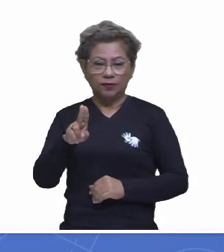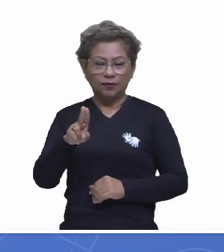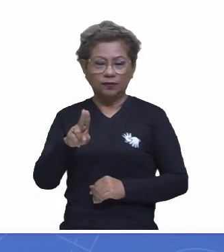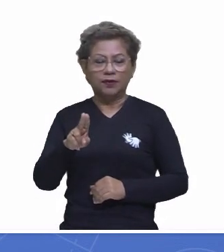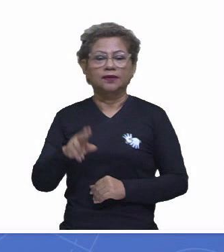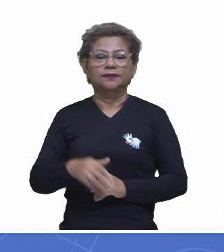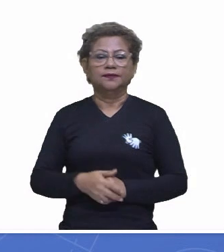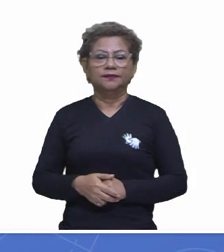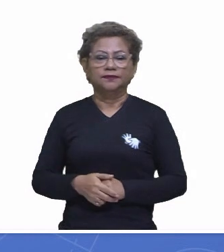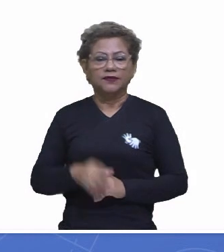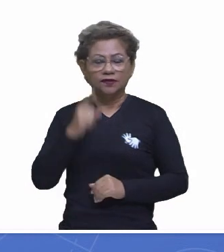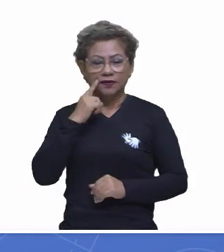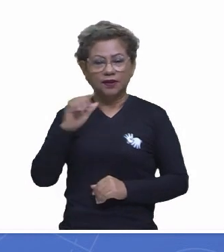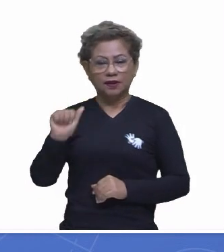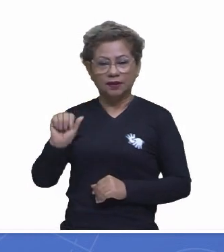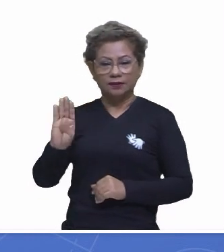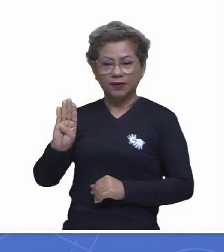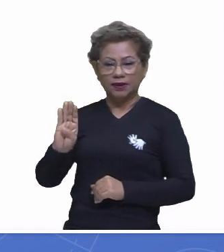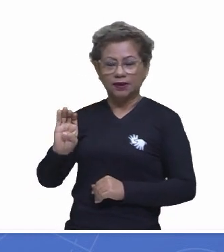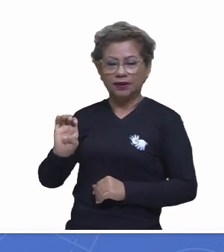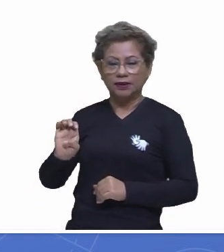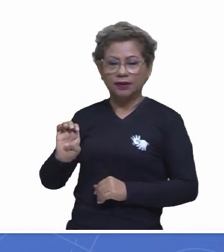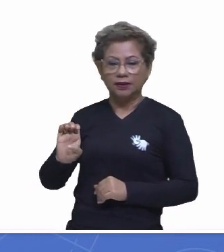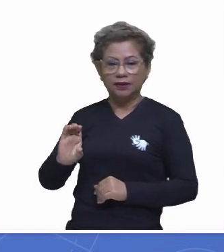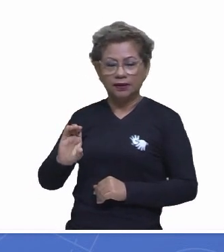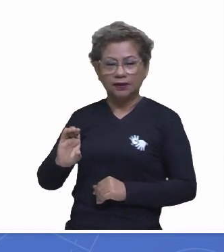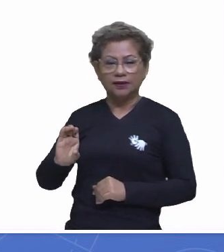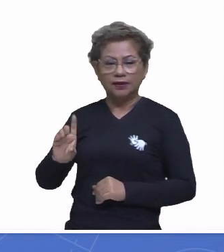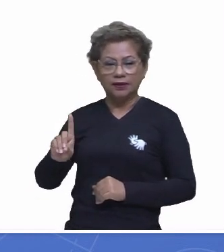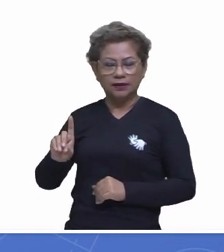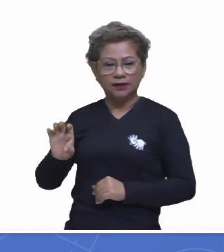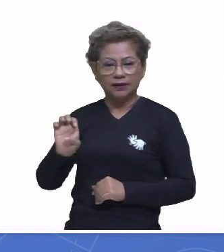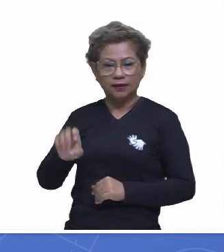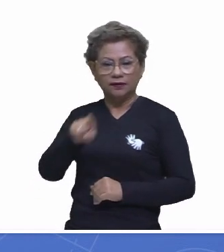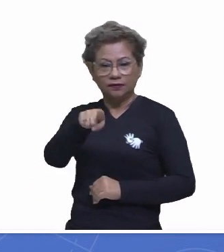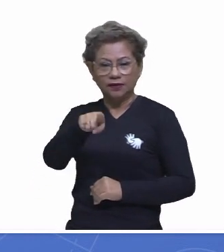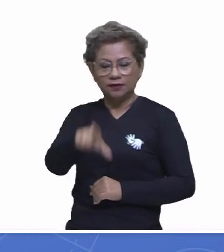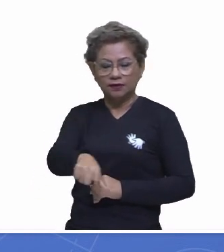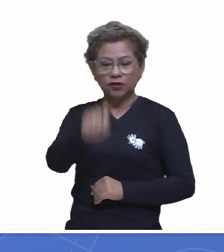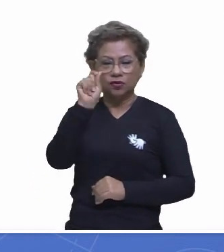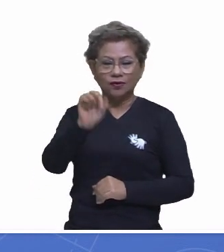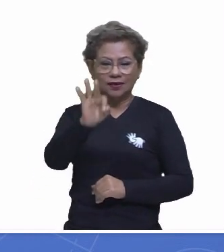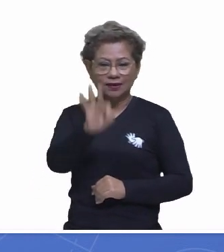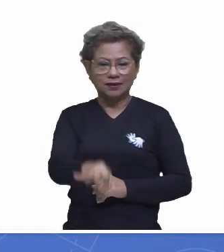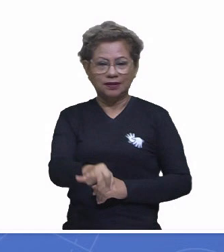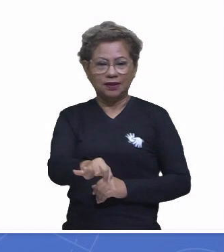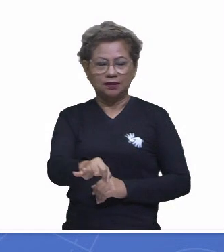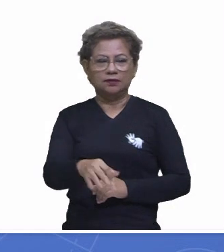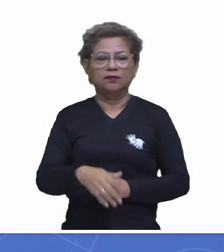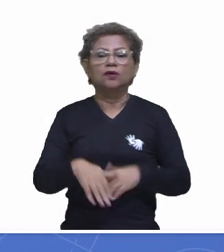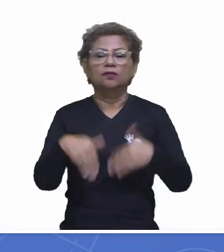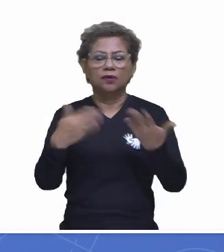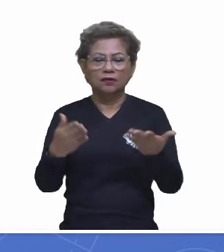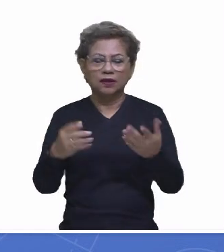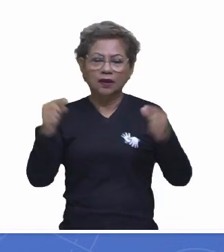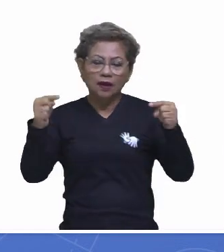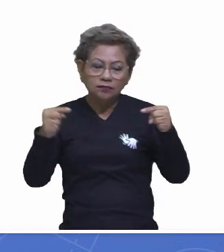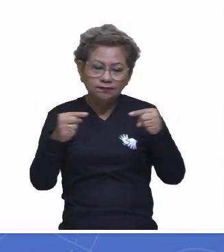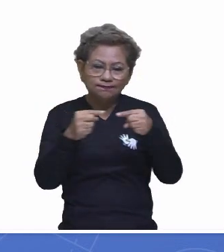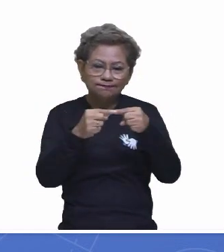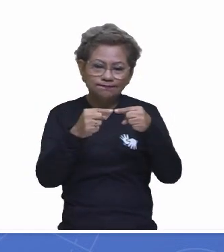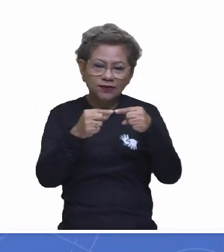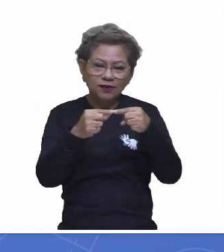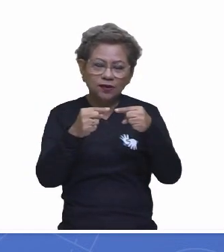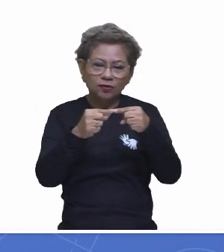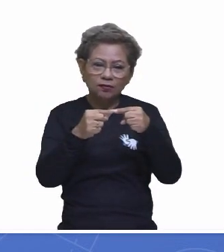em. E aí temos 5 alternativas. Dessas alternativas, em qual delas eu tenho aí a